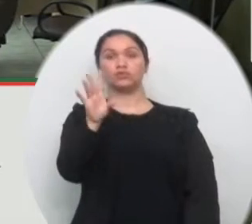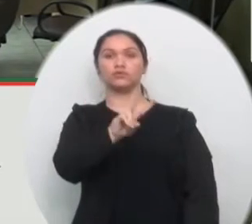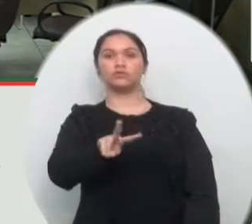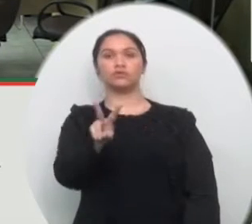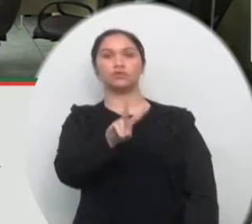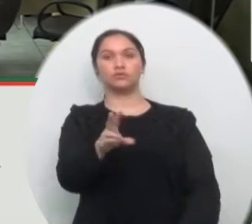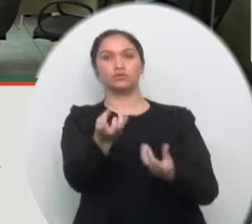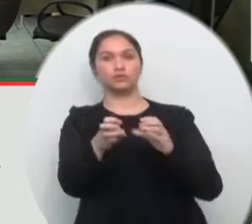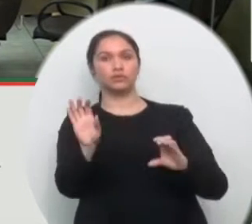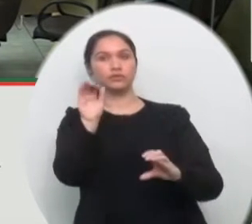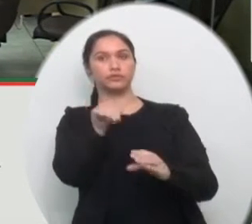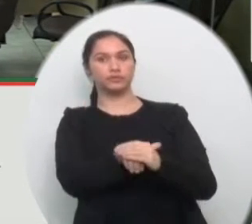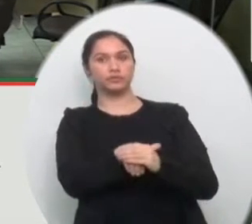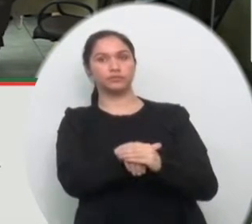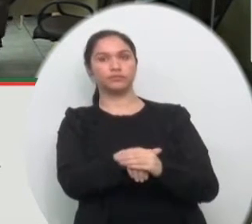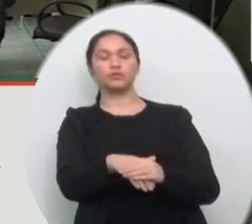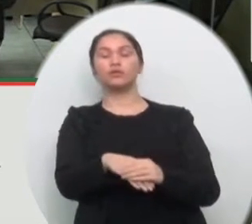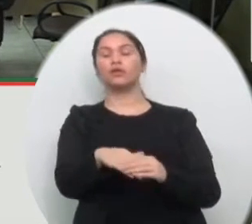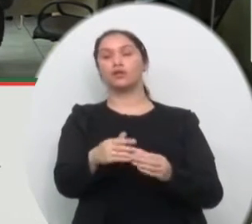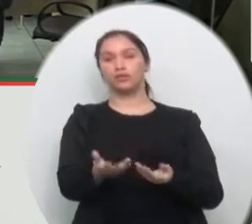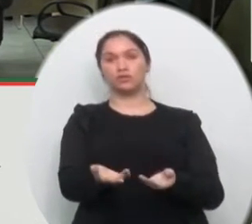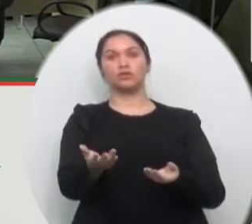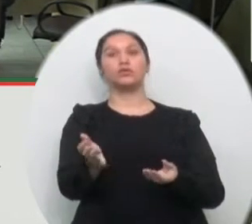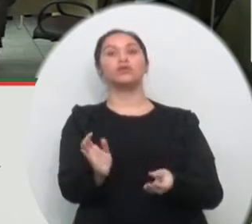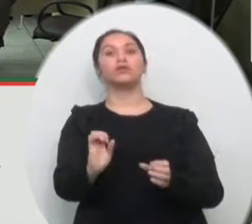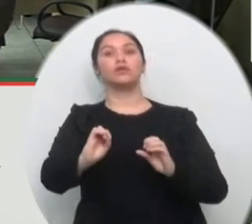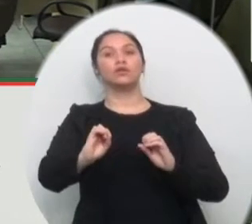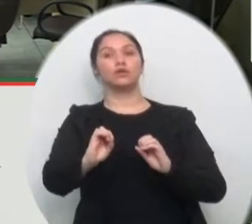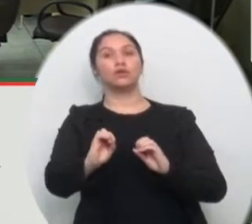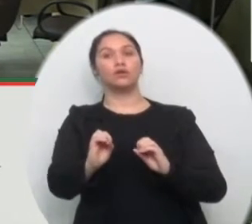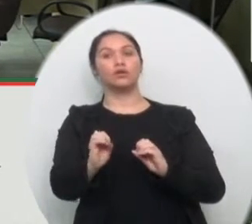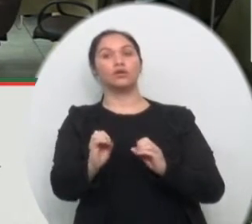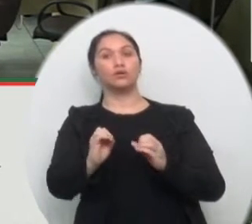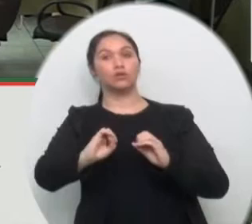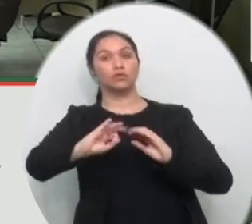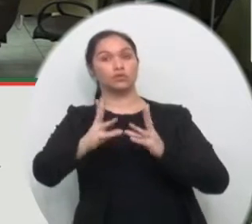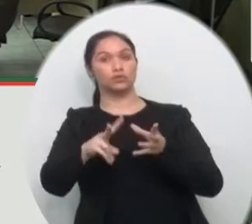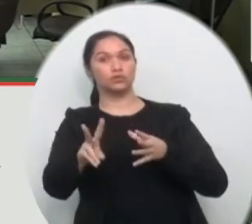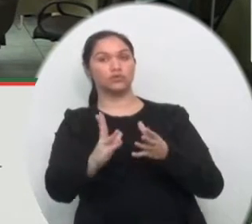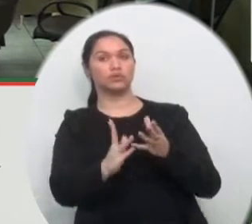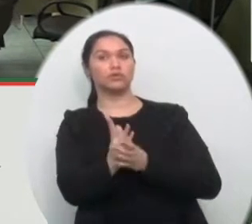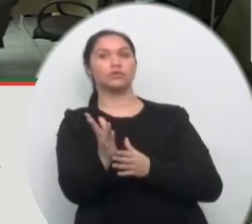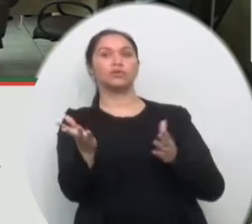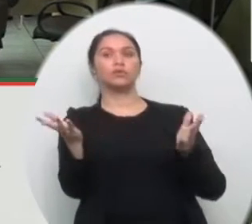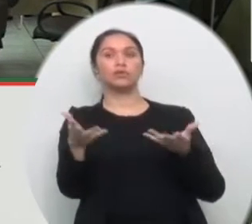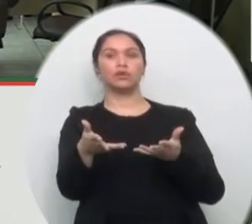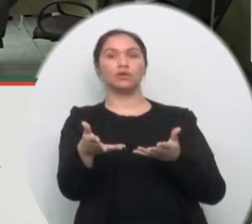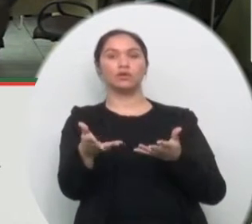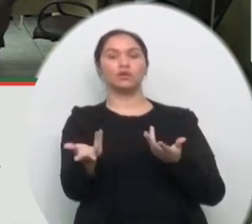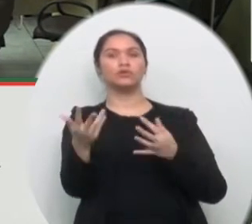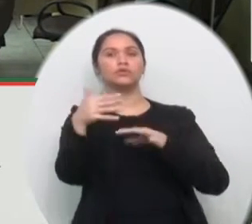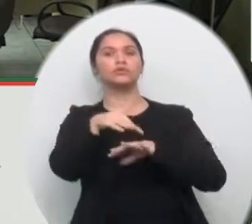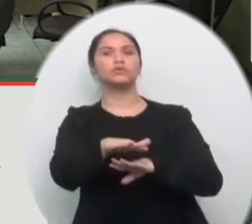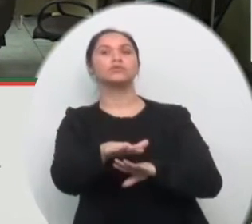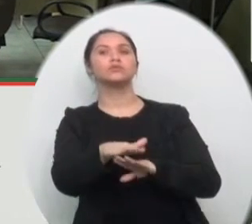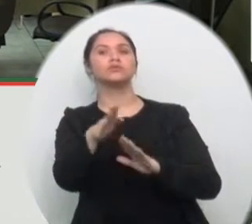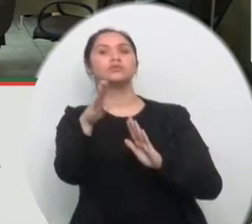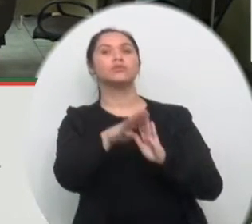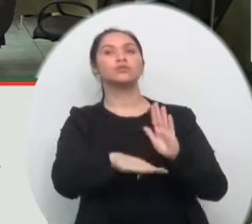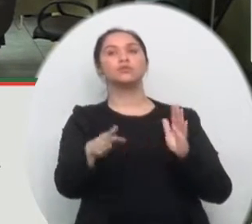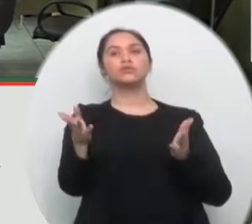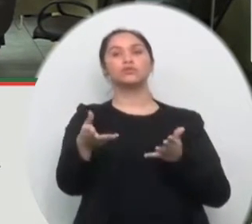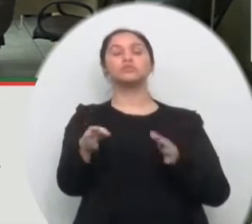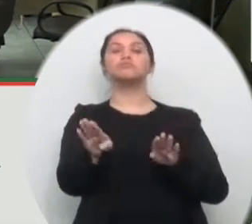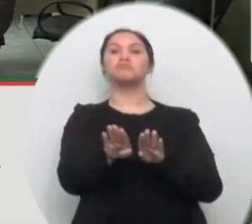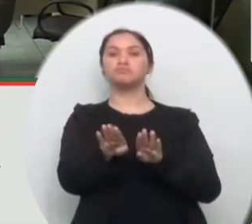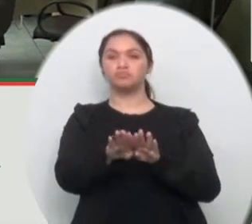manifestem. Aprovado por unanimidade, está em votação a inclusão na pauta da ordem do dia de hoje. Os contrários se manifestem.